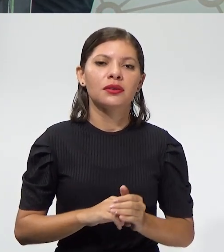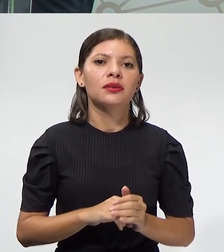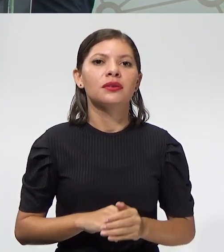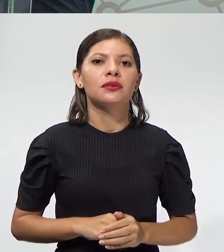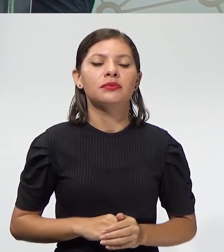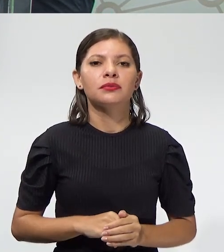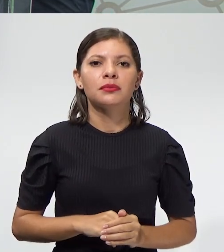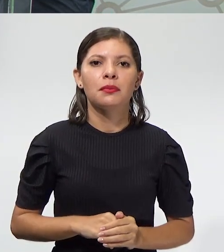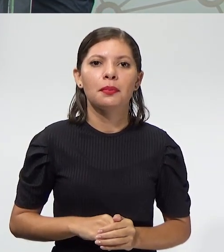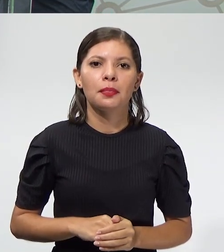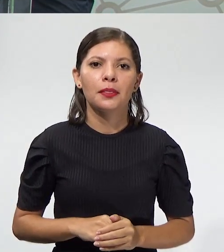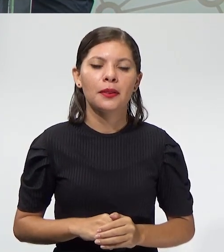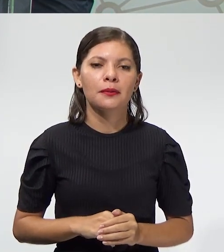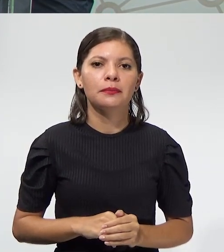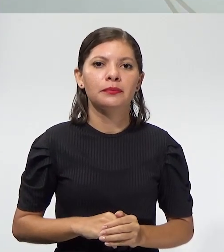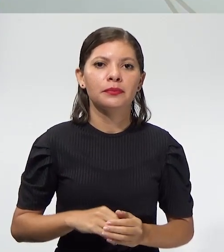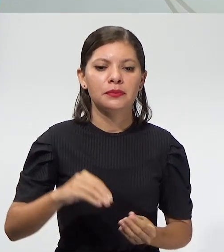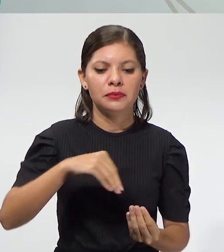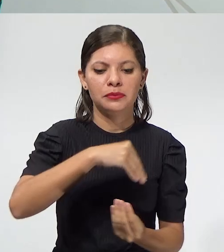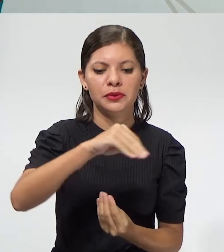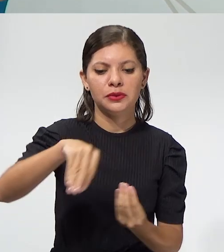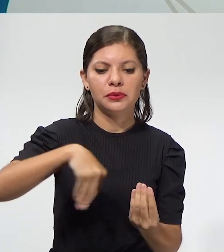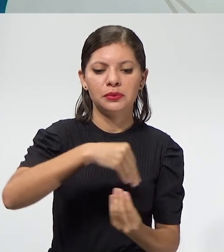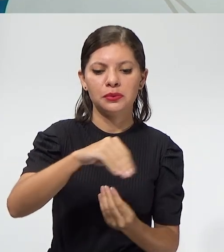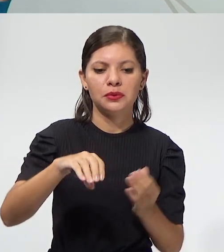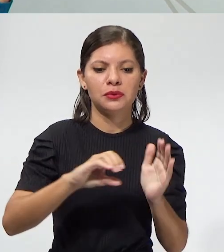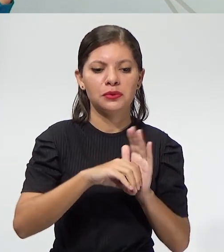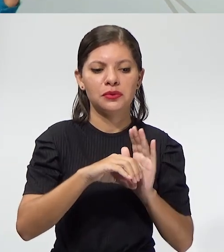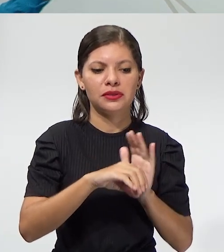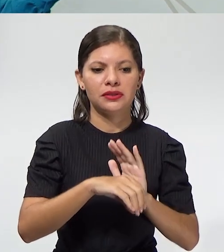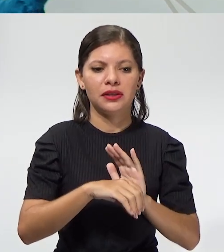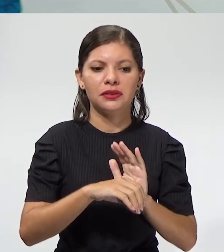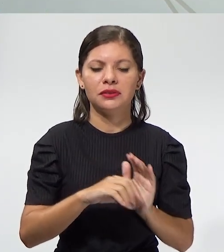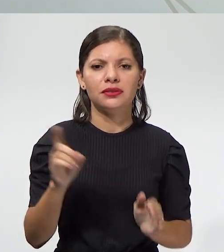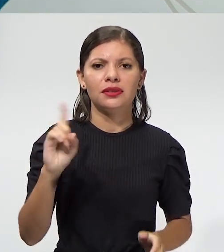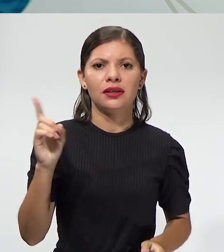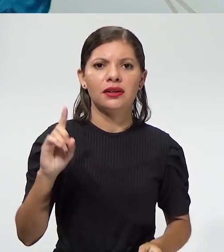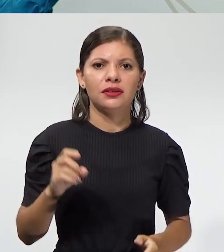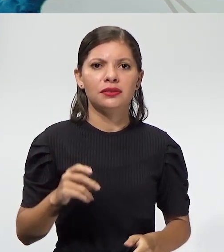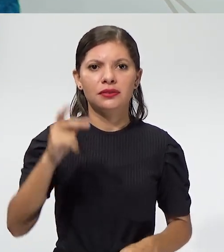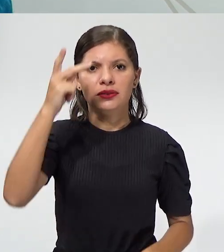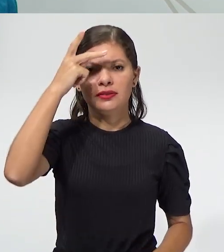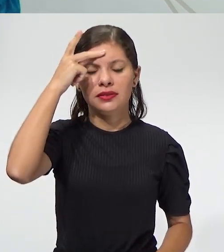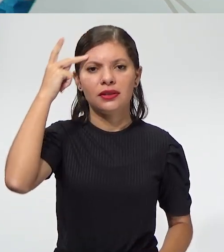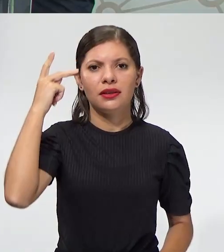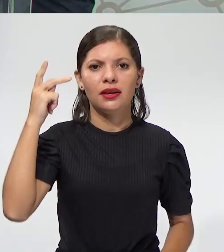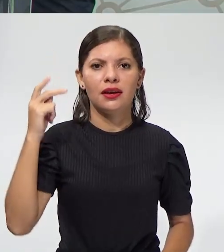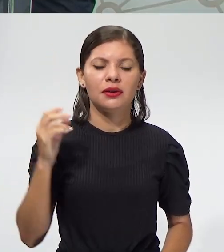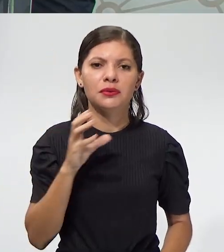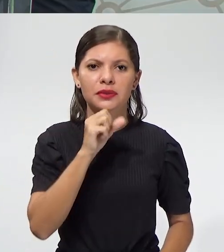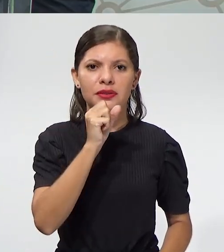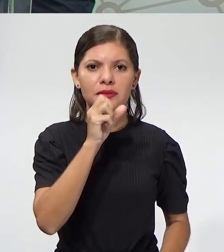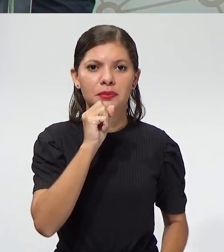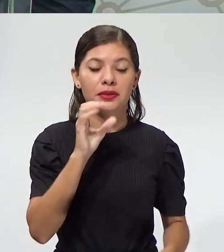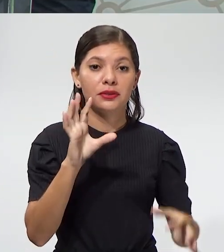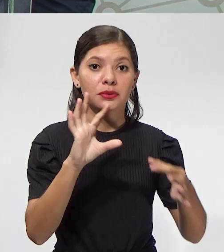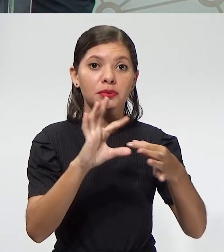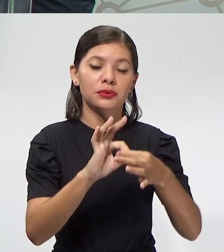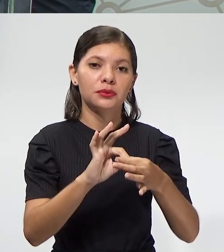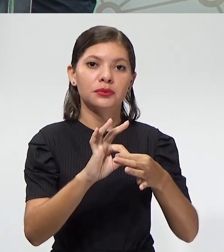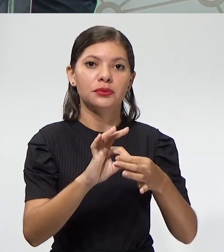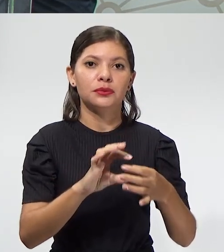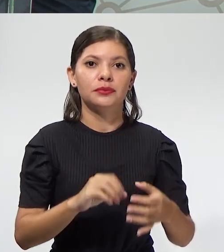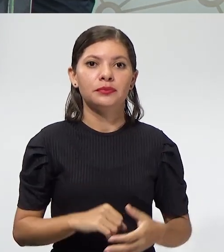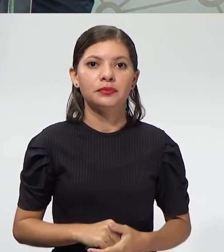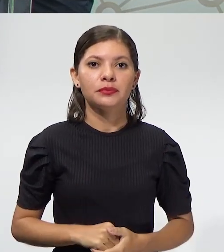se misturam. Mas na vida real, os conhecimentos, eles estão o tempo todo articulados. Isso,